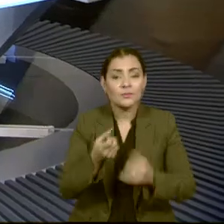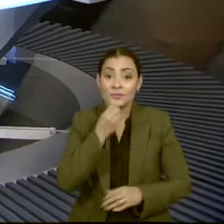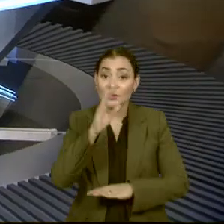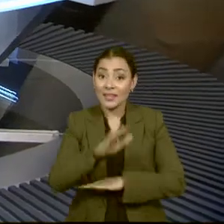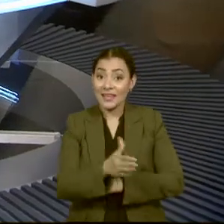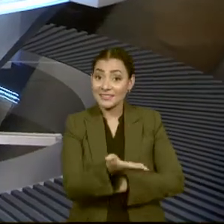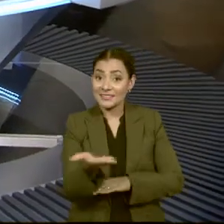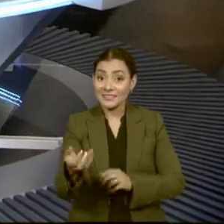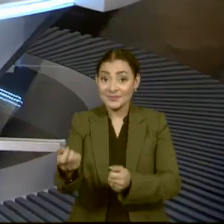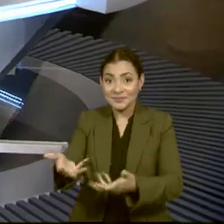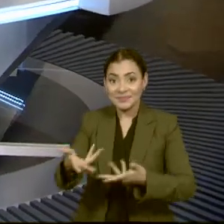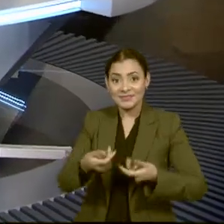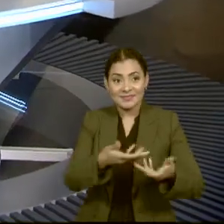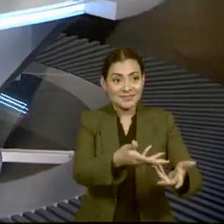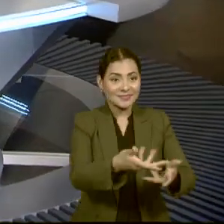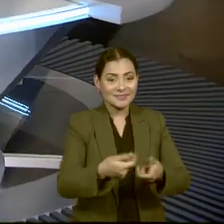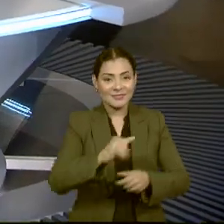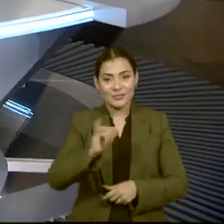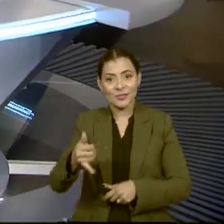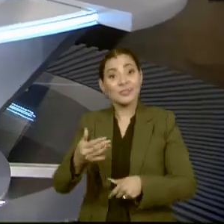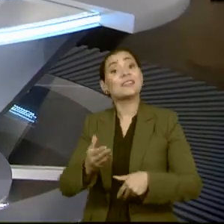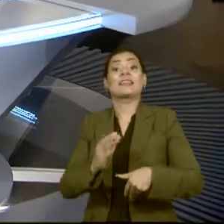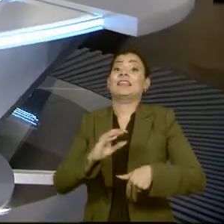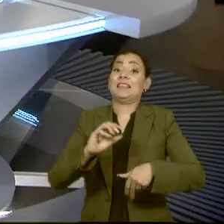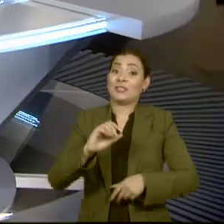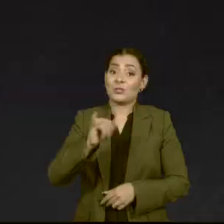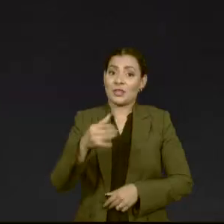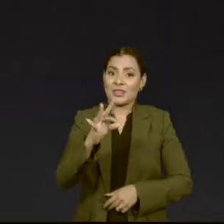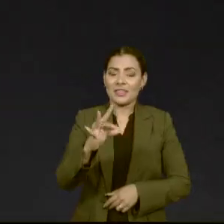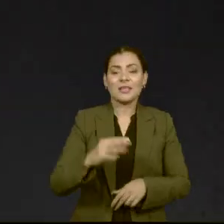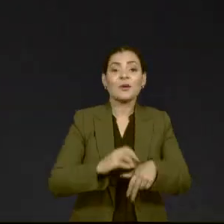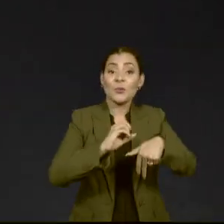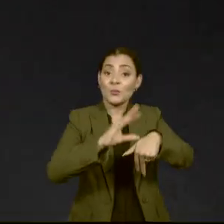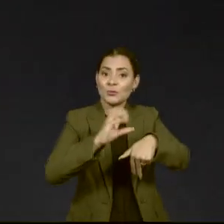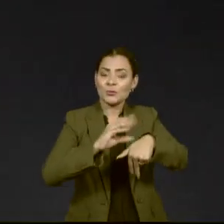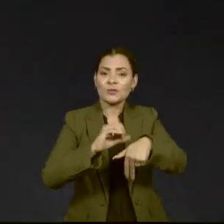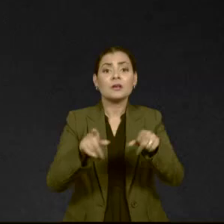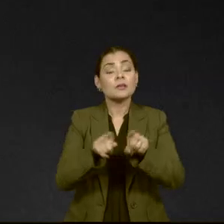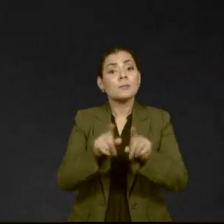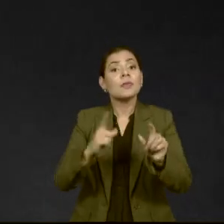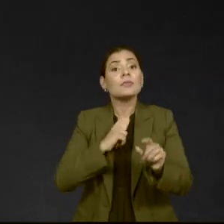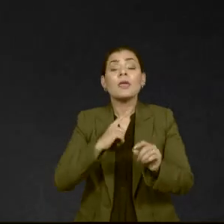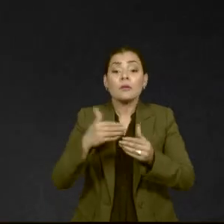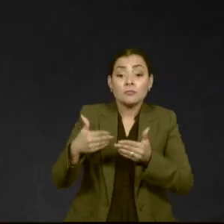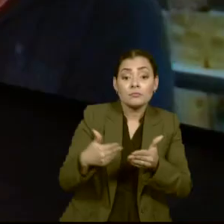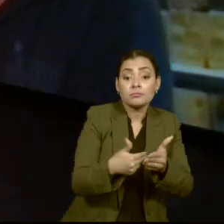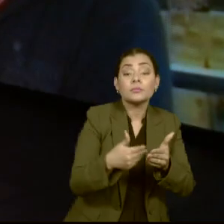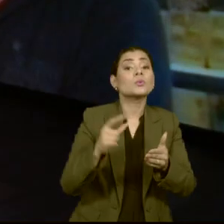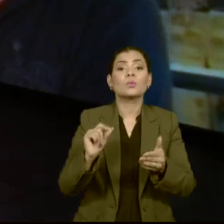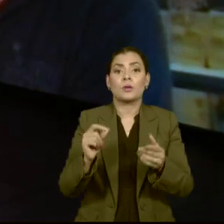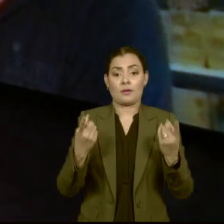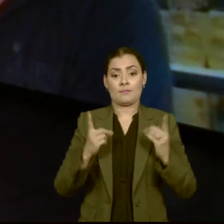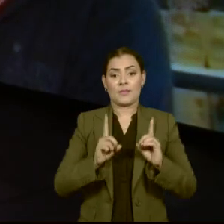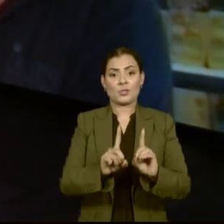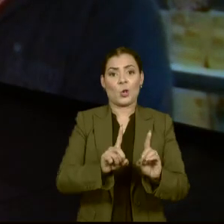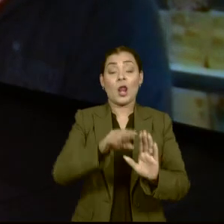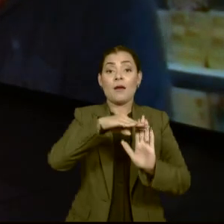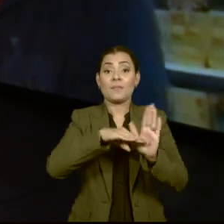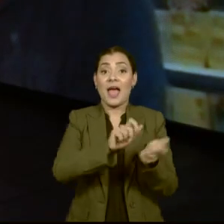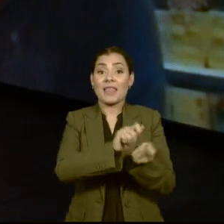Boa tarde. Seja muito bem-vinda, muito bem-vinda ao Jornal da Tarde. Também temos o Persona, que mudou recentemente por conta do coronavírus.